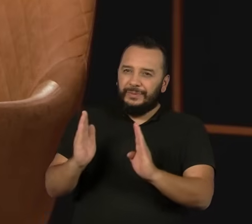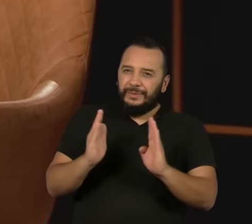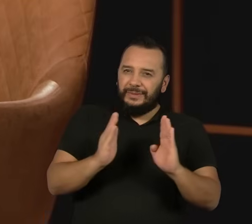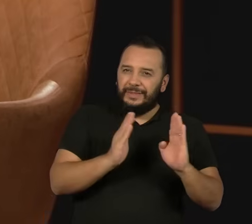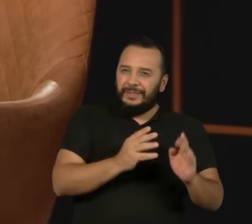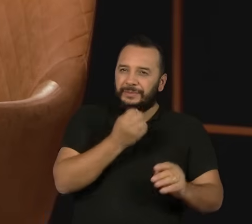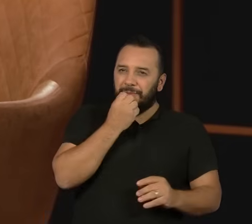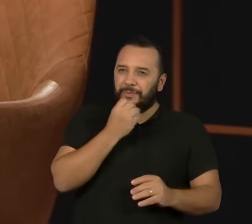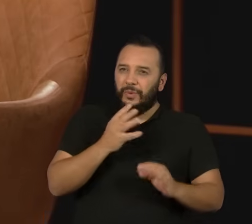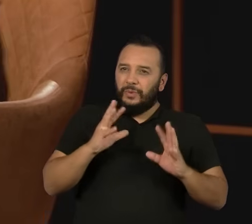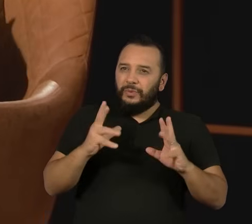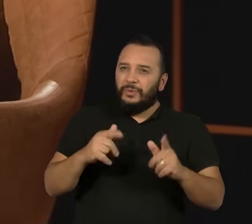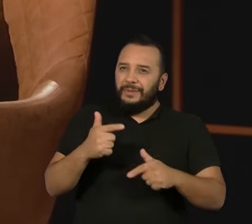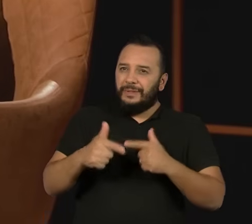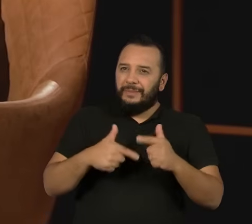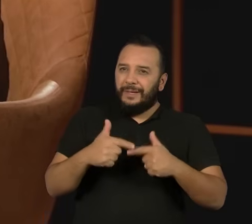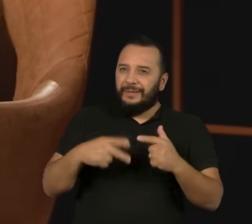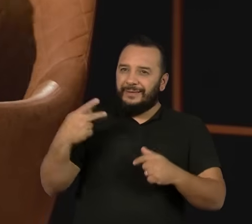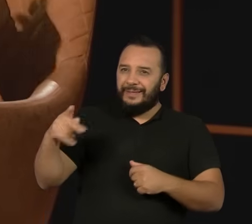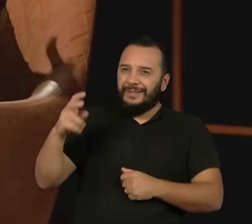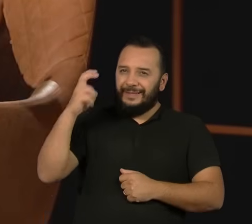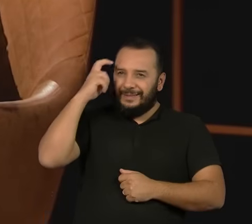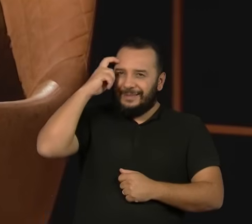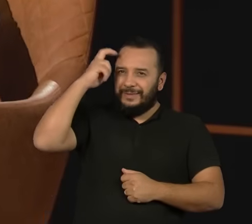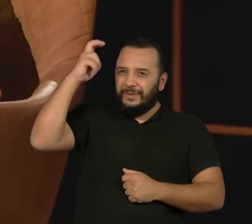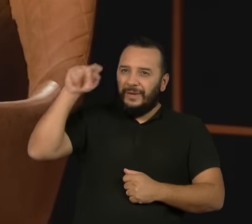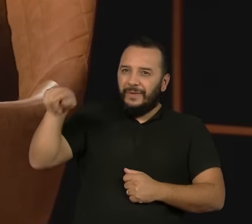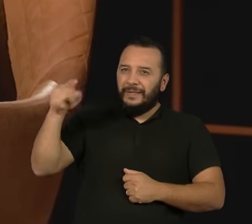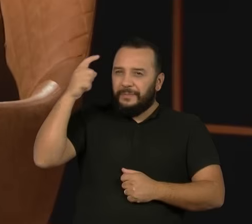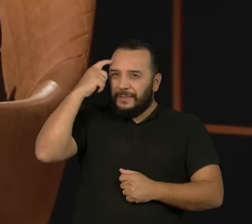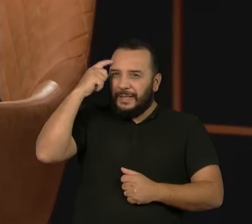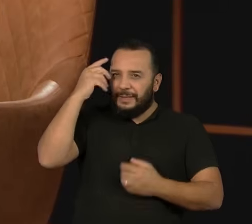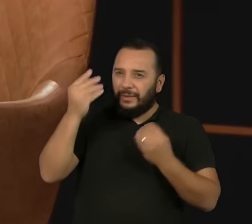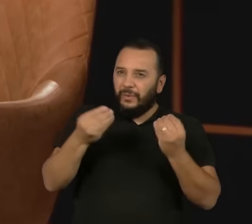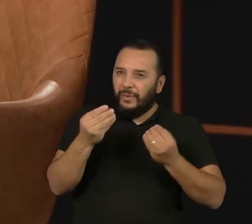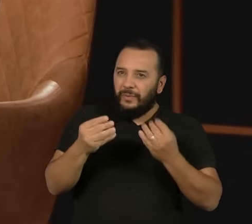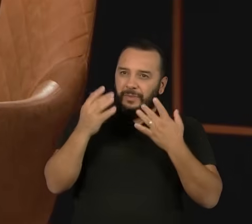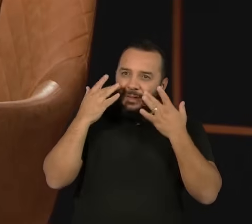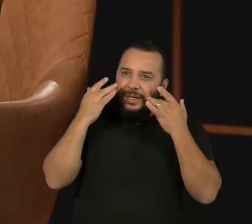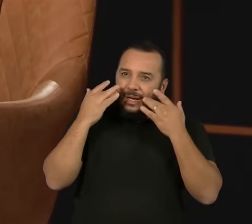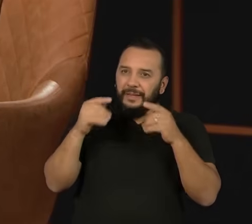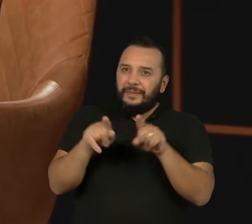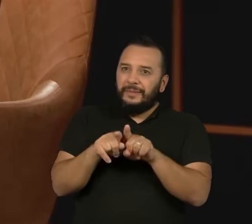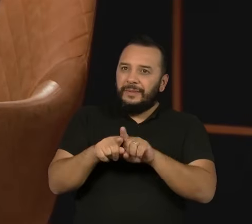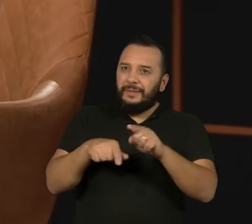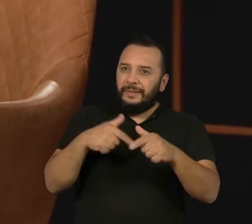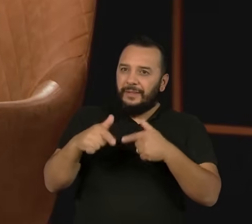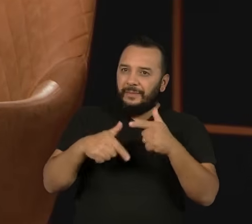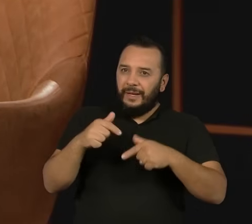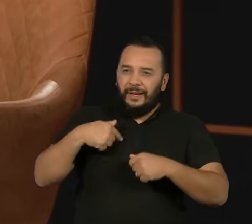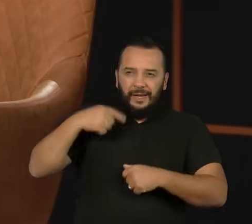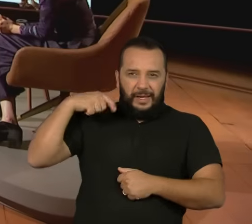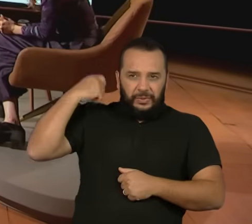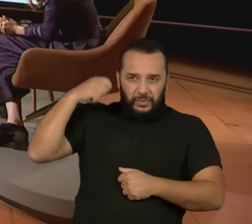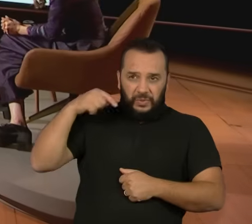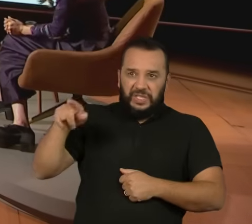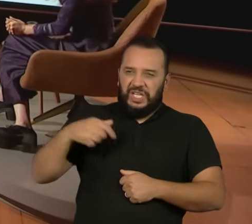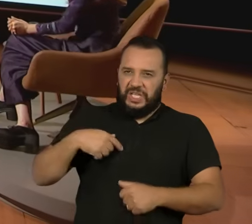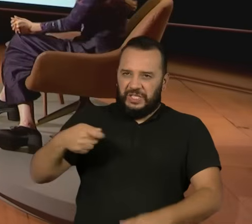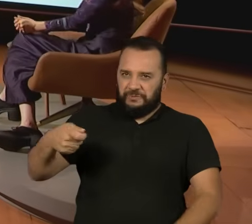Todos os trabalhos dele, é um intelectual, uma pessoa que pensa o teatro, que pensa a profissão do ator. Ácido também